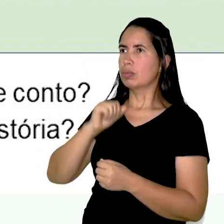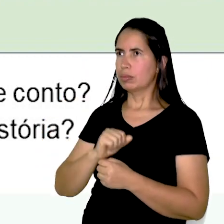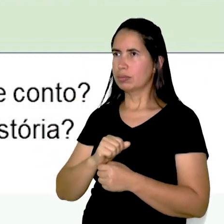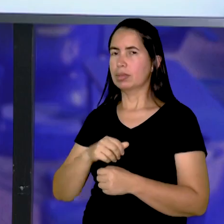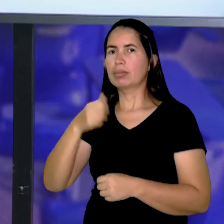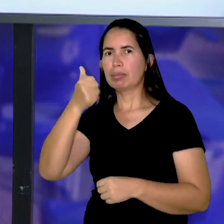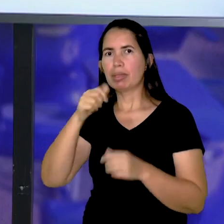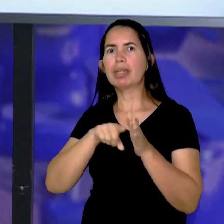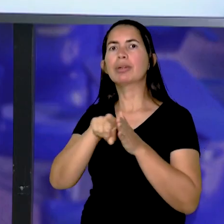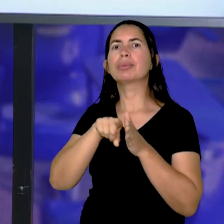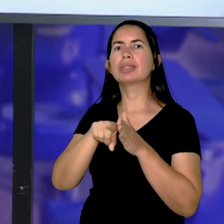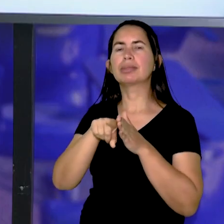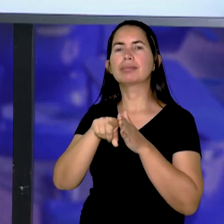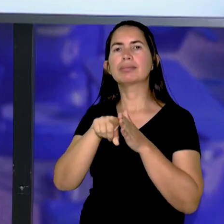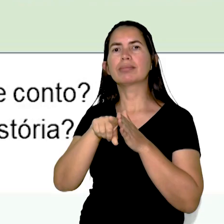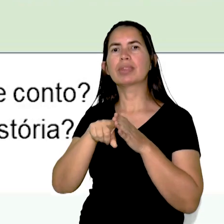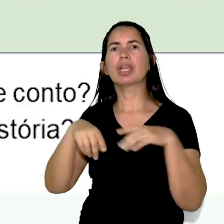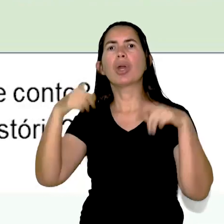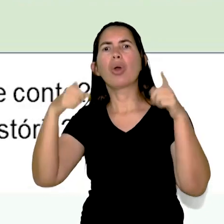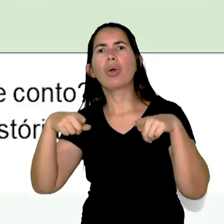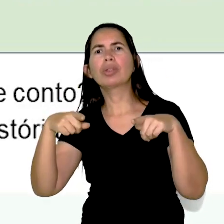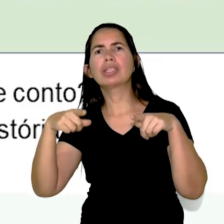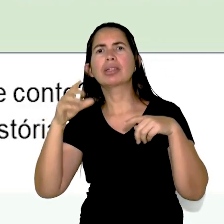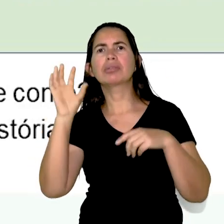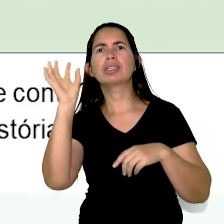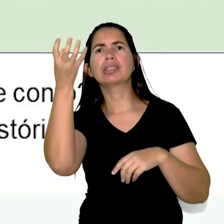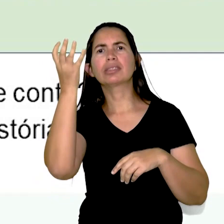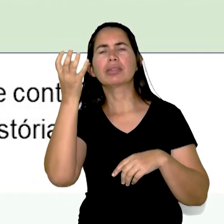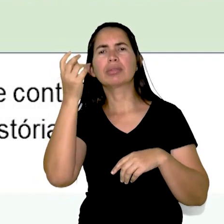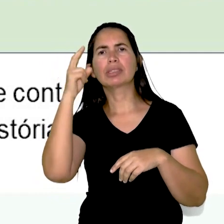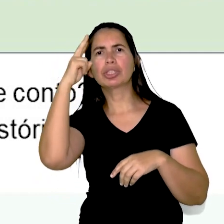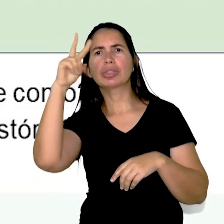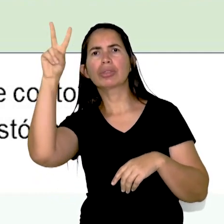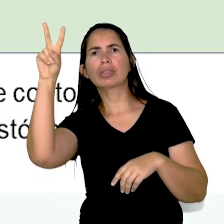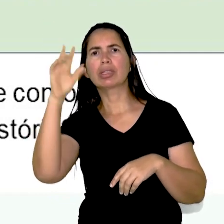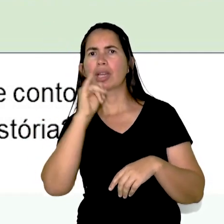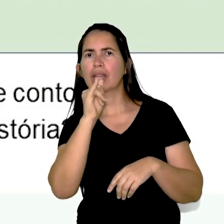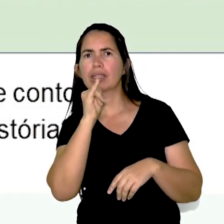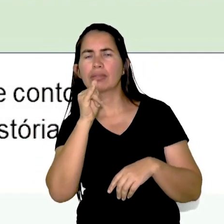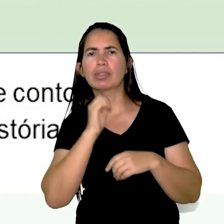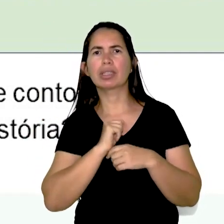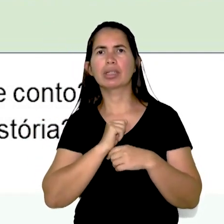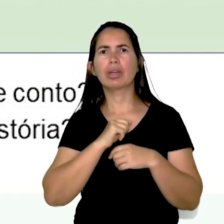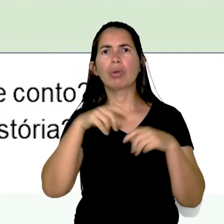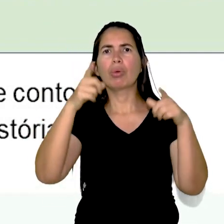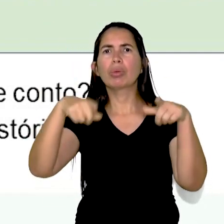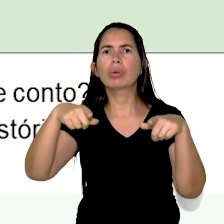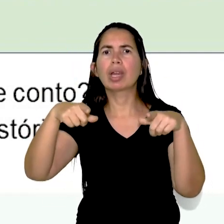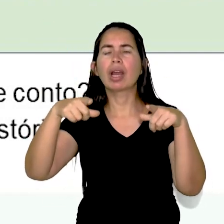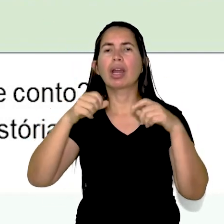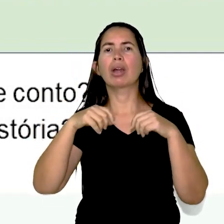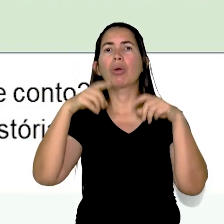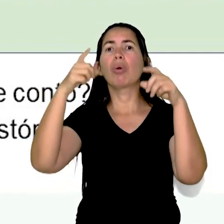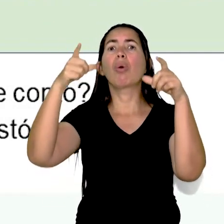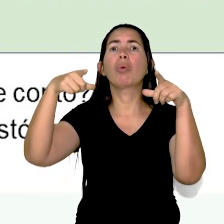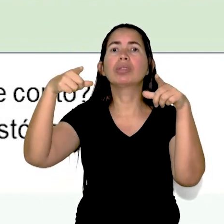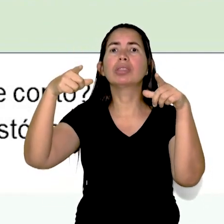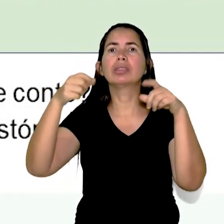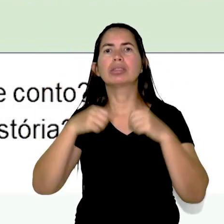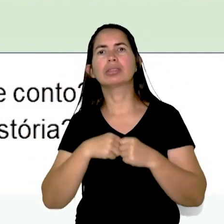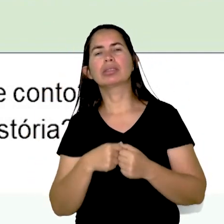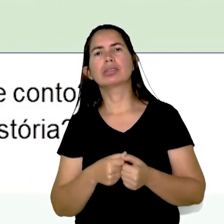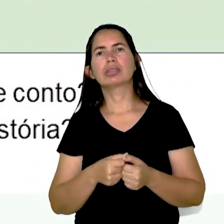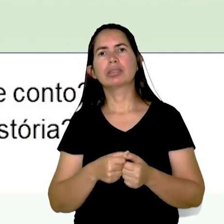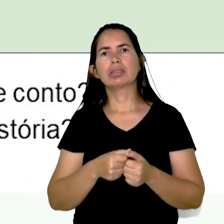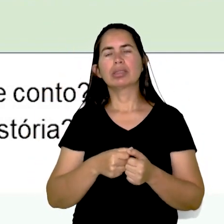A primeira pergunta foi, onde se passa essa narrativa? Qual o cenário desse conto? Há um